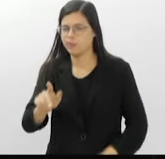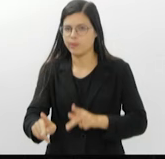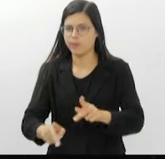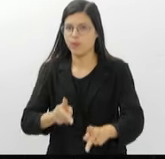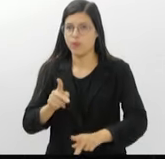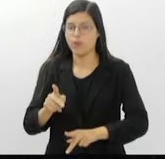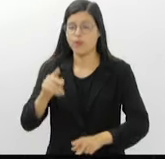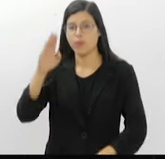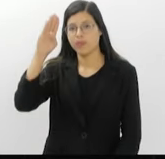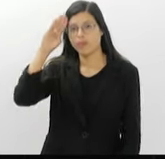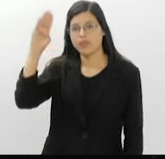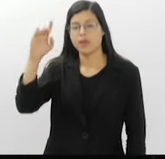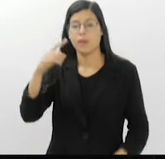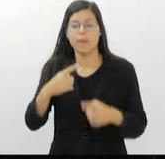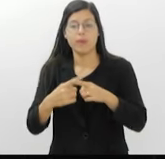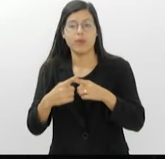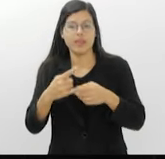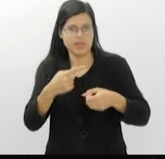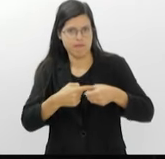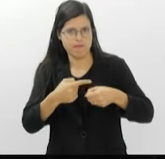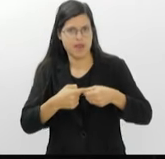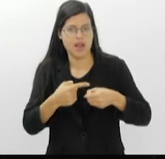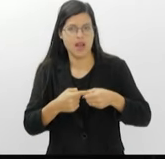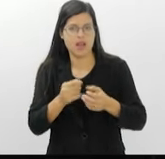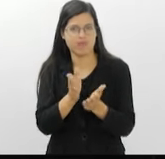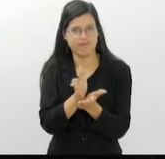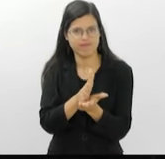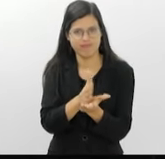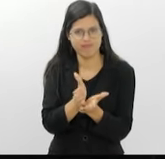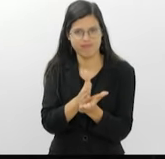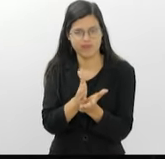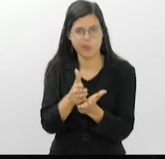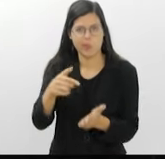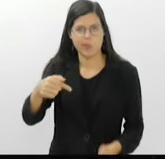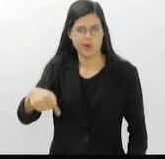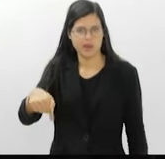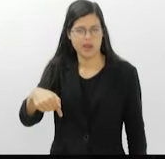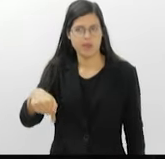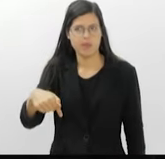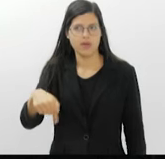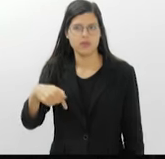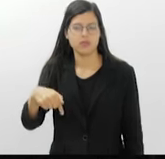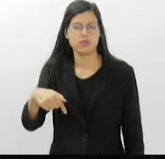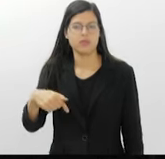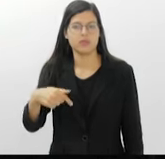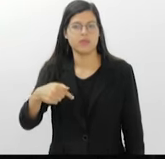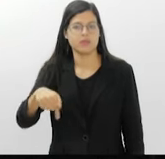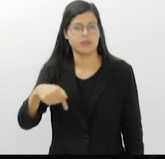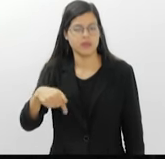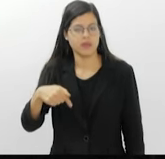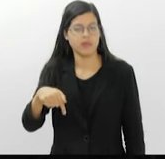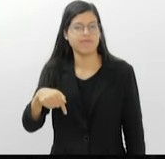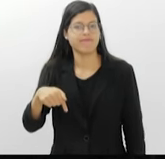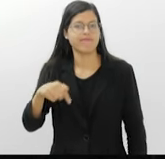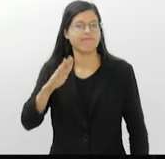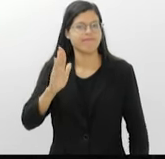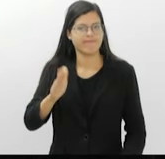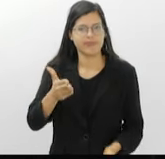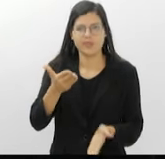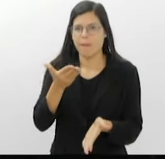que Auschwitz, meu presidente, fica na divisa com Queimados. E Queimados já perderam o